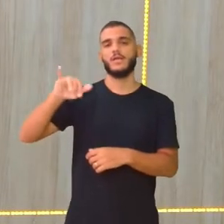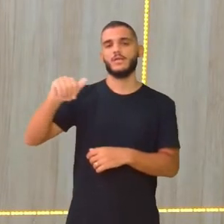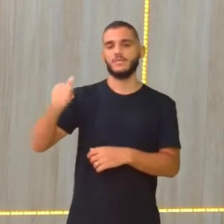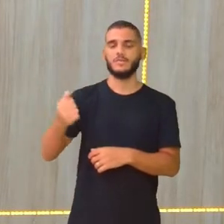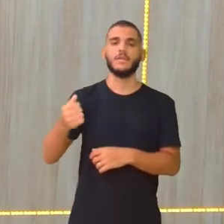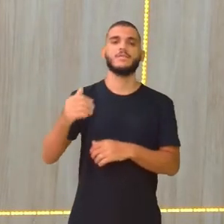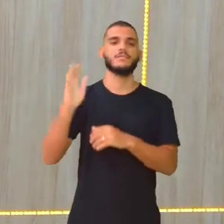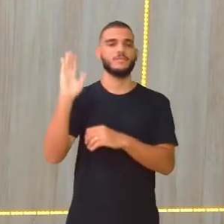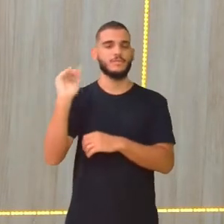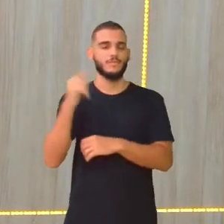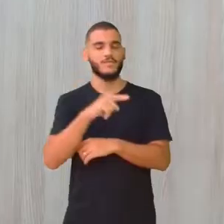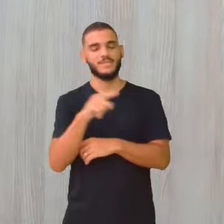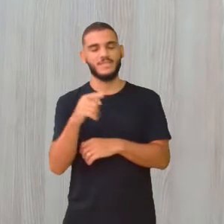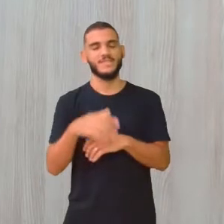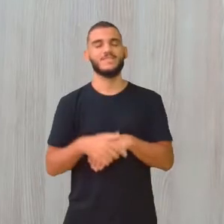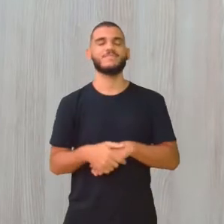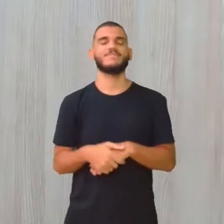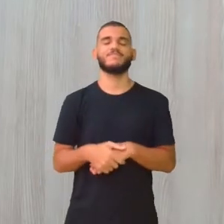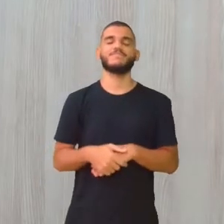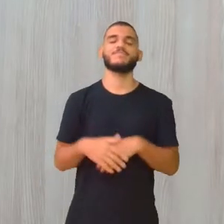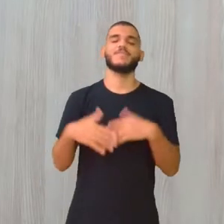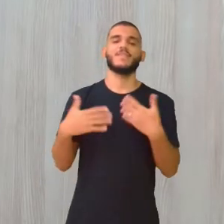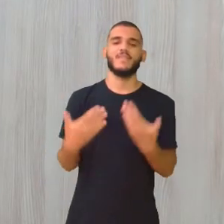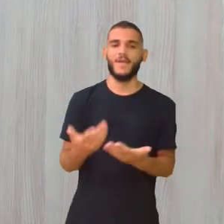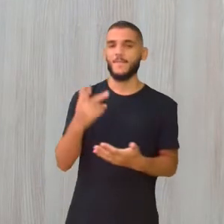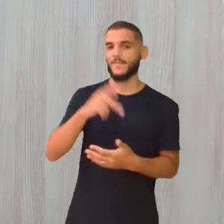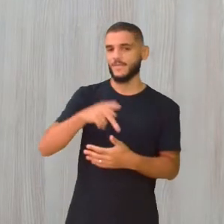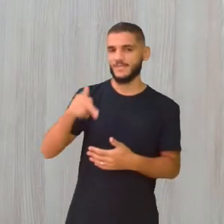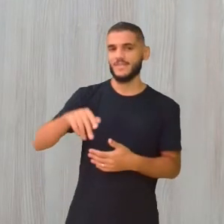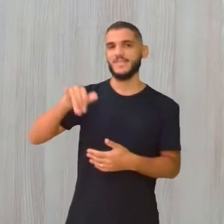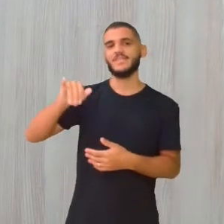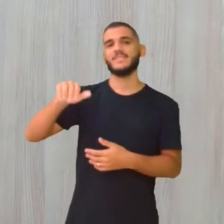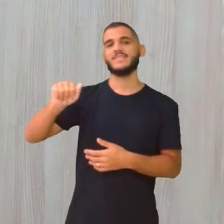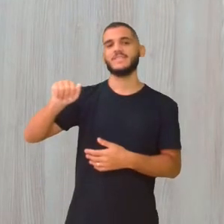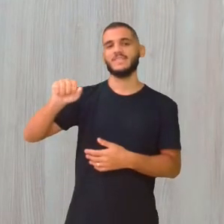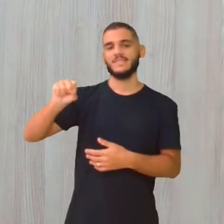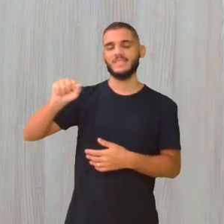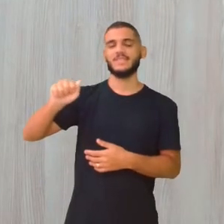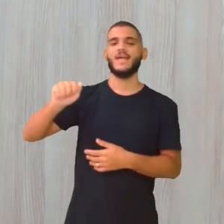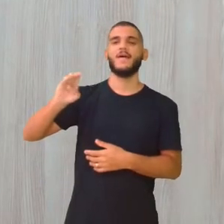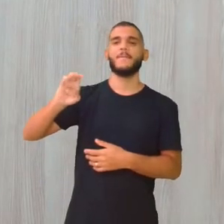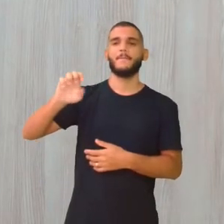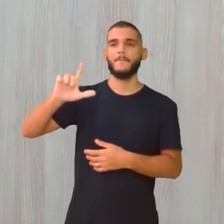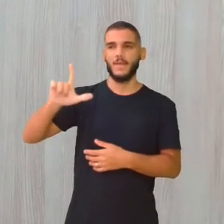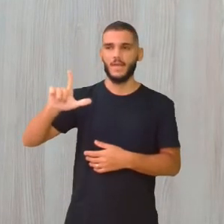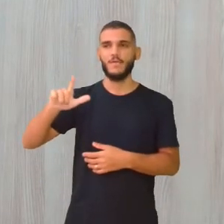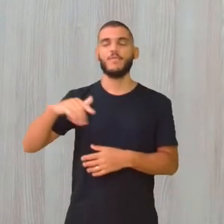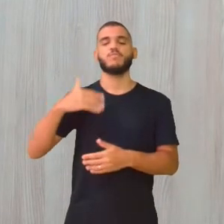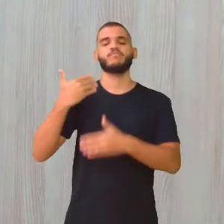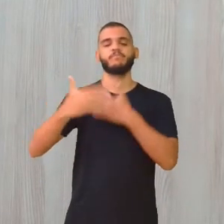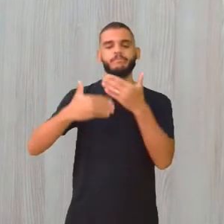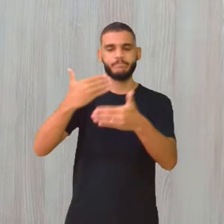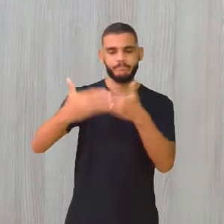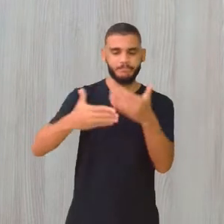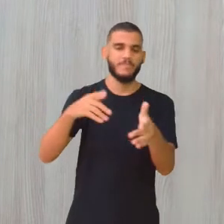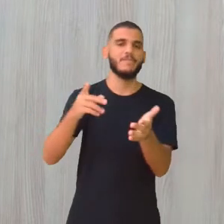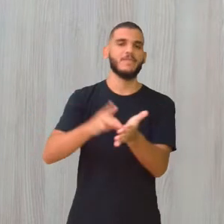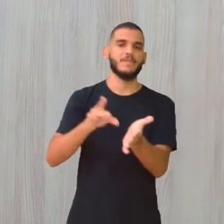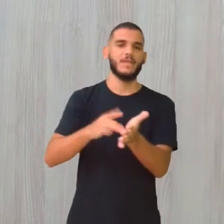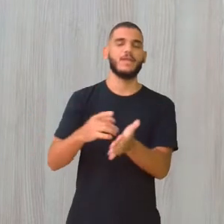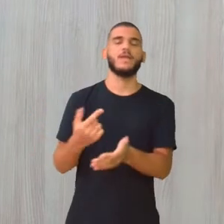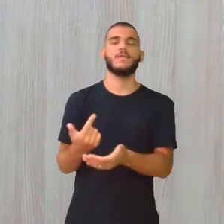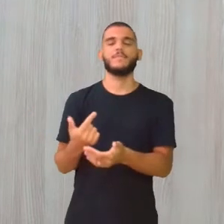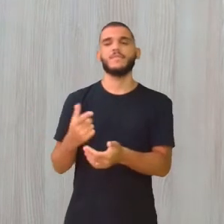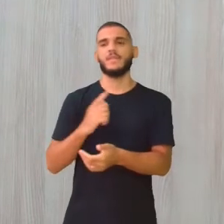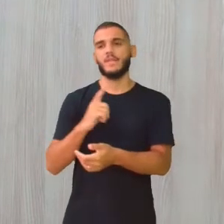tarefinha, ok? E aí, professora? E aí, professora Isabel, a biotecnologia ela vem avançando muito e é isso que nós queremos. Eu tive uma